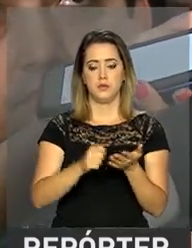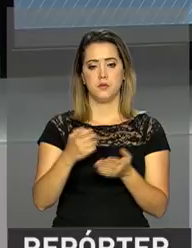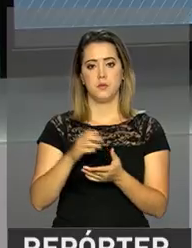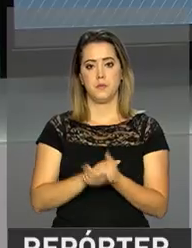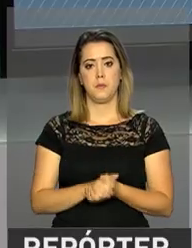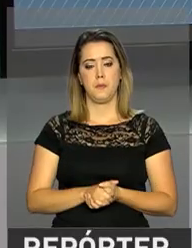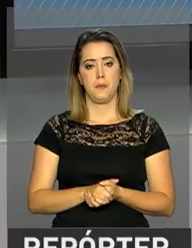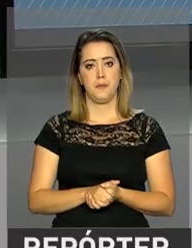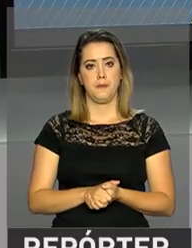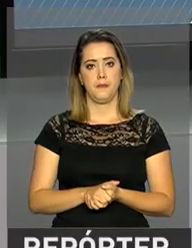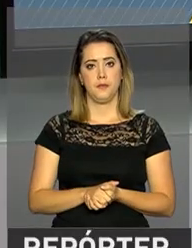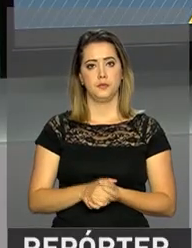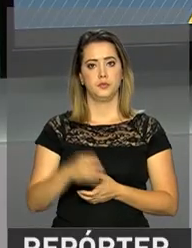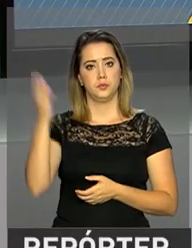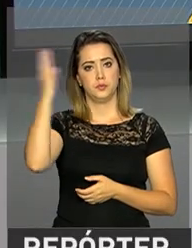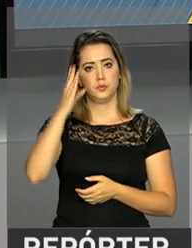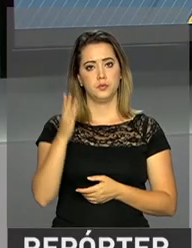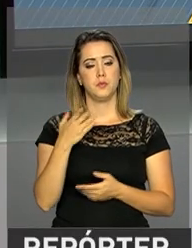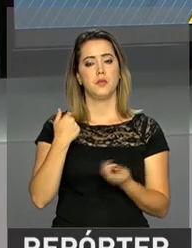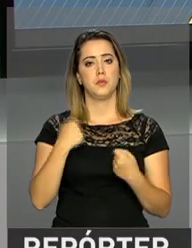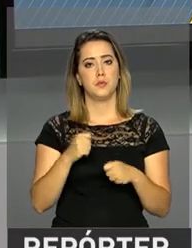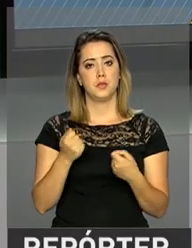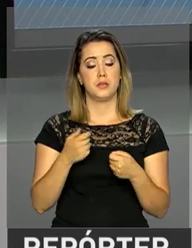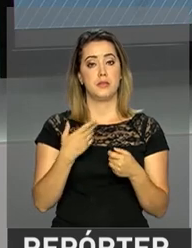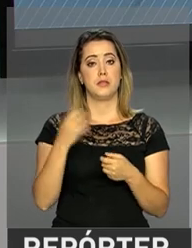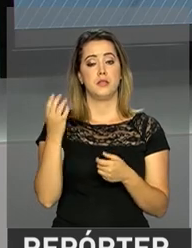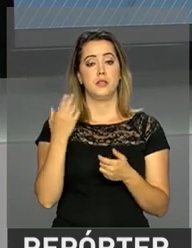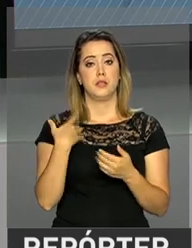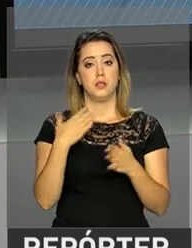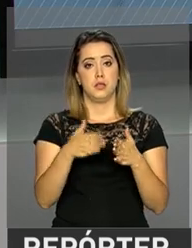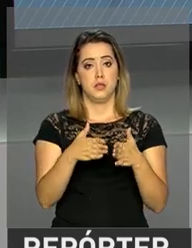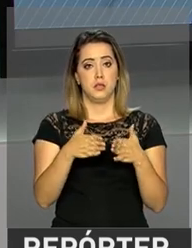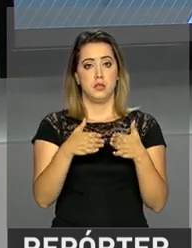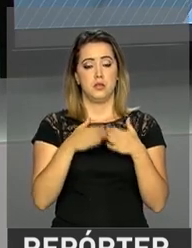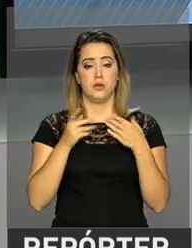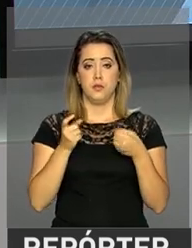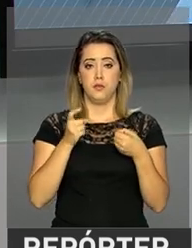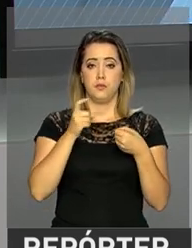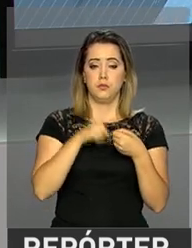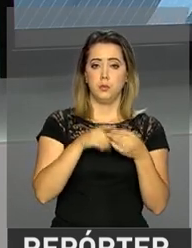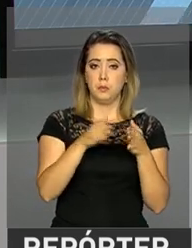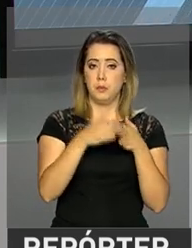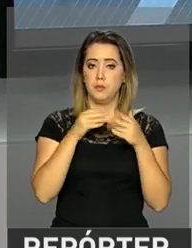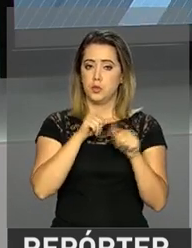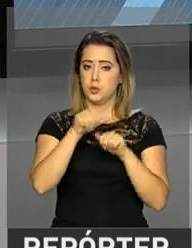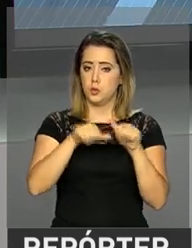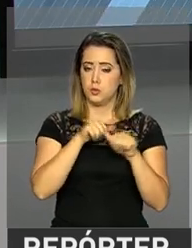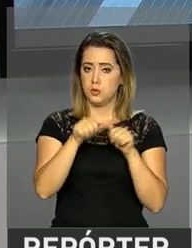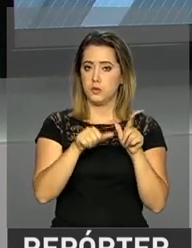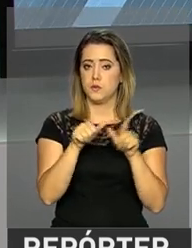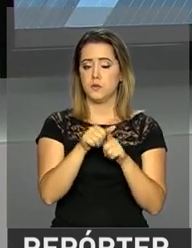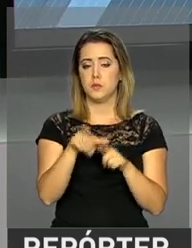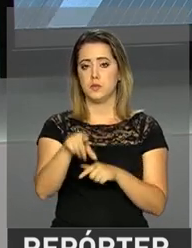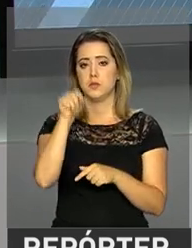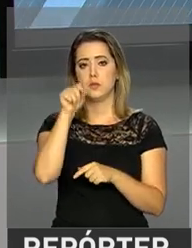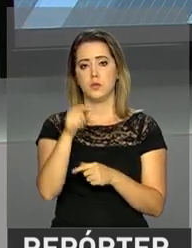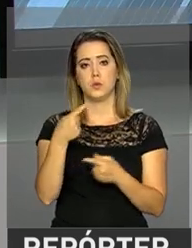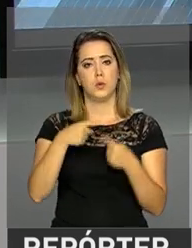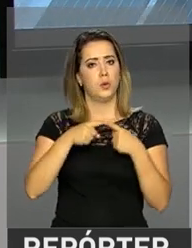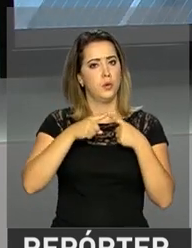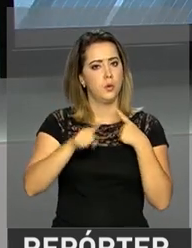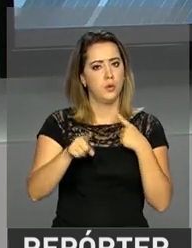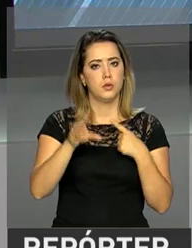viagem. O Brasil deve recorrer da decisão da Organização Mundial do Comércio, a OMC, que